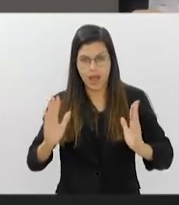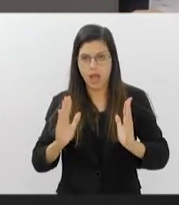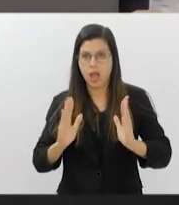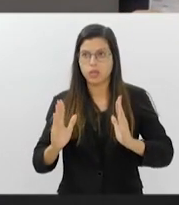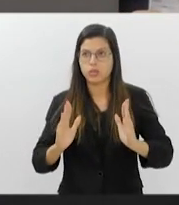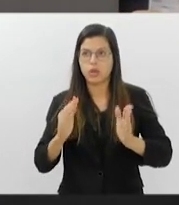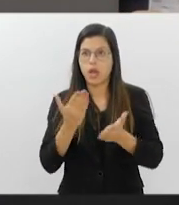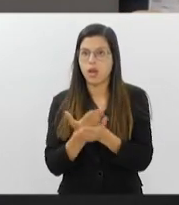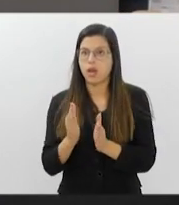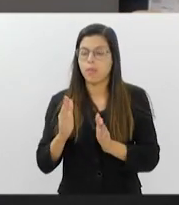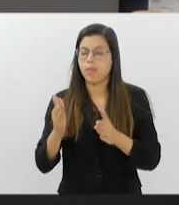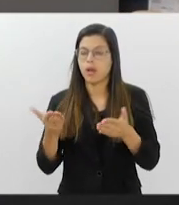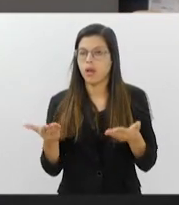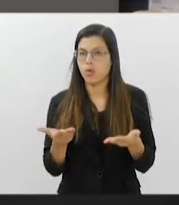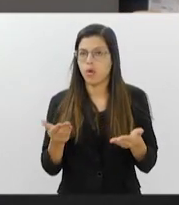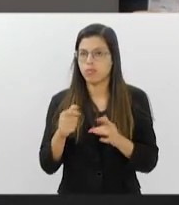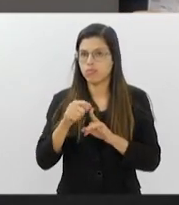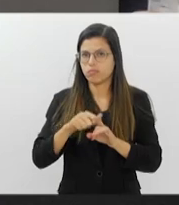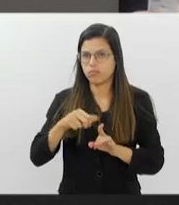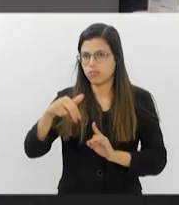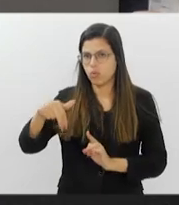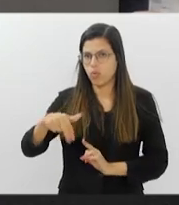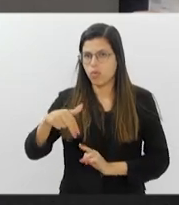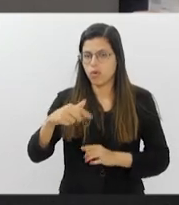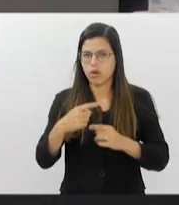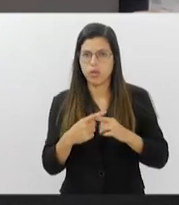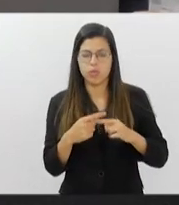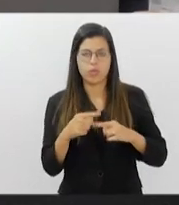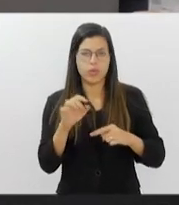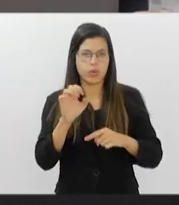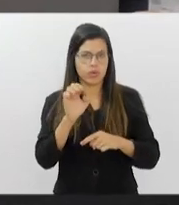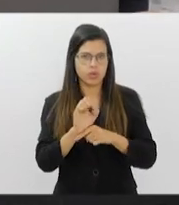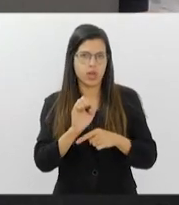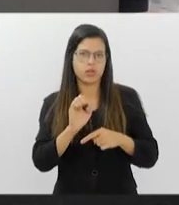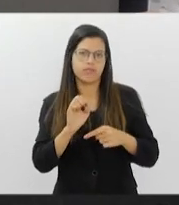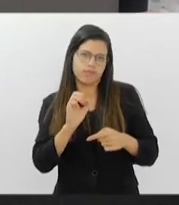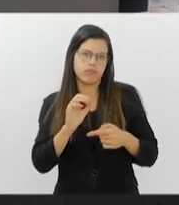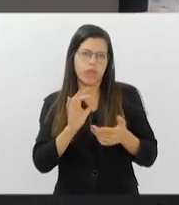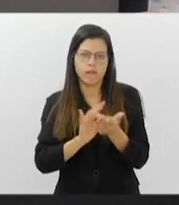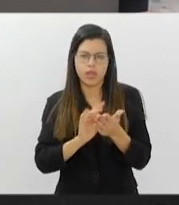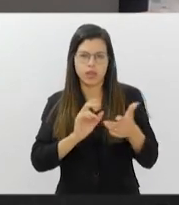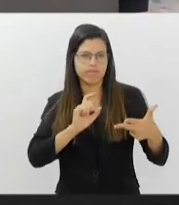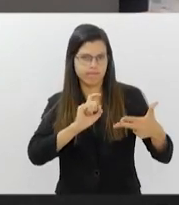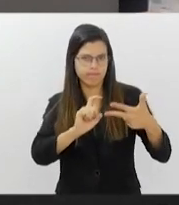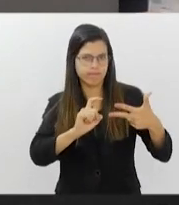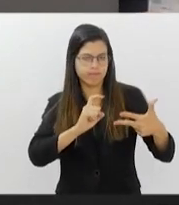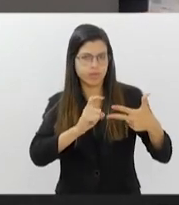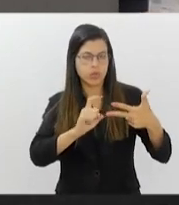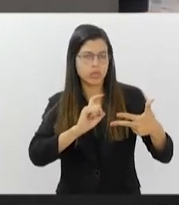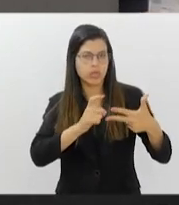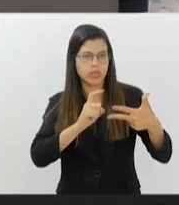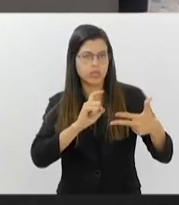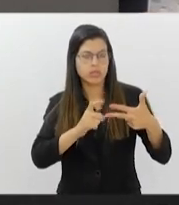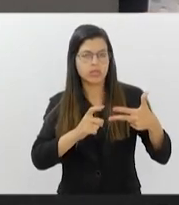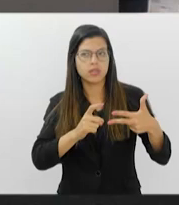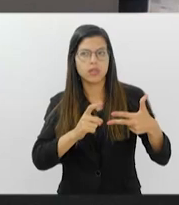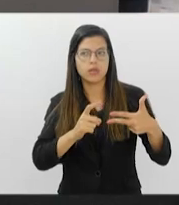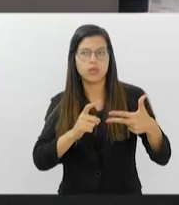acaba agora em novembro, porque o Estado, Poder Executivo especificamente, é mais